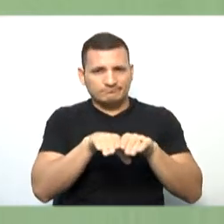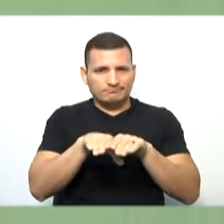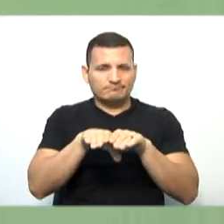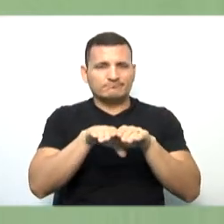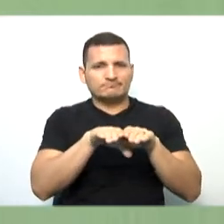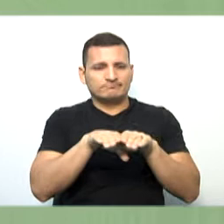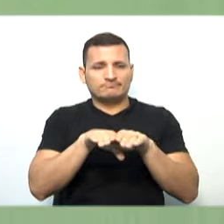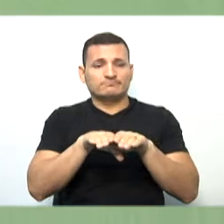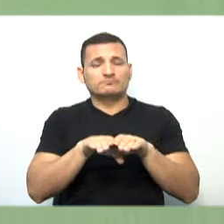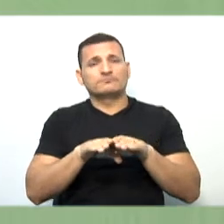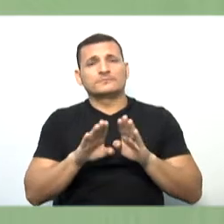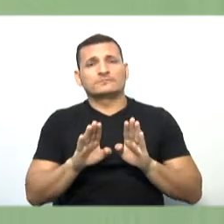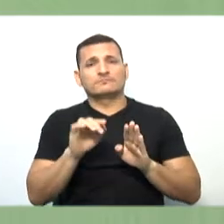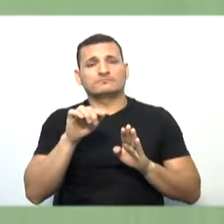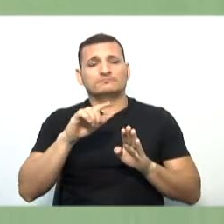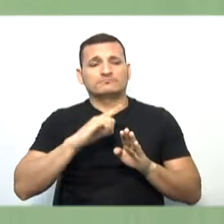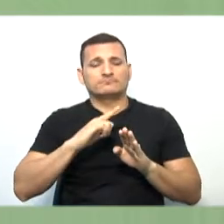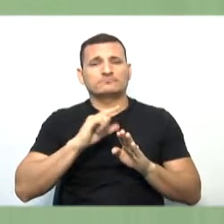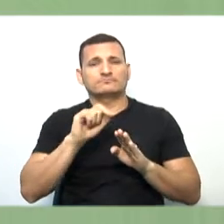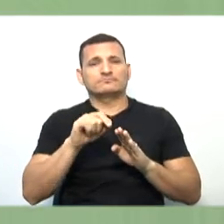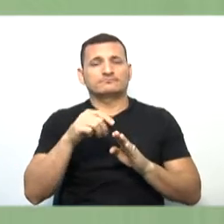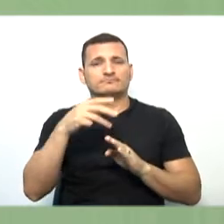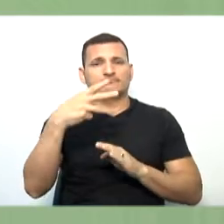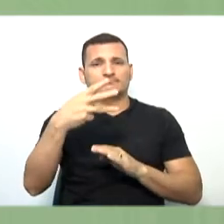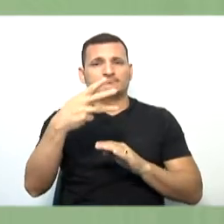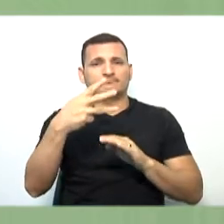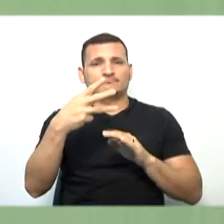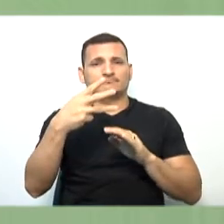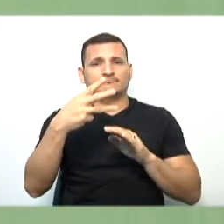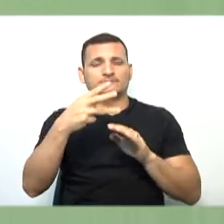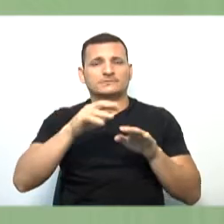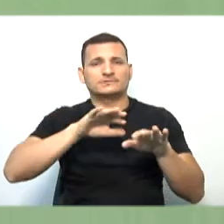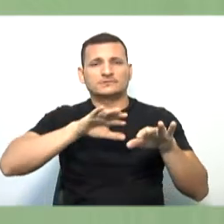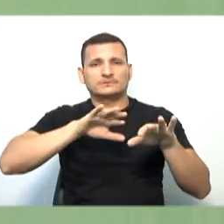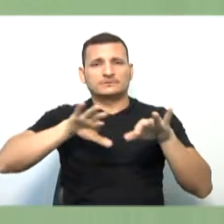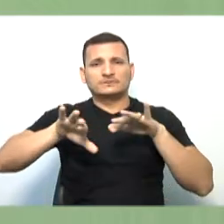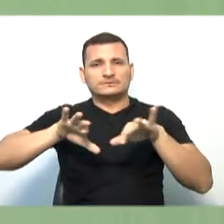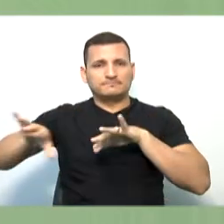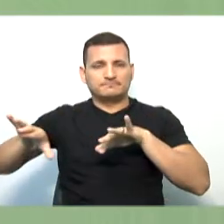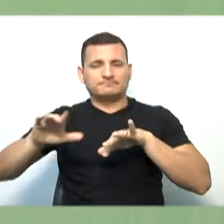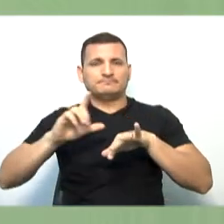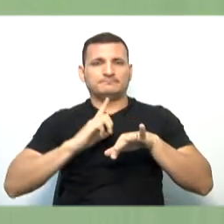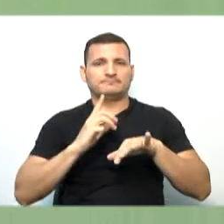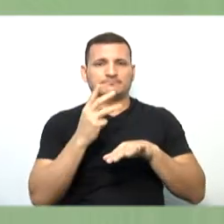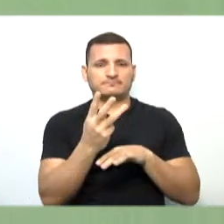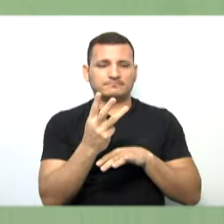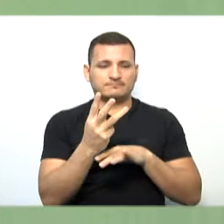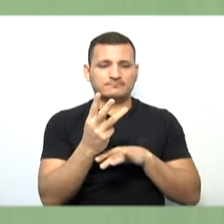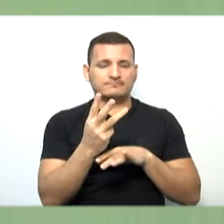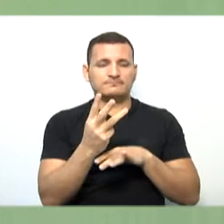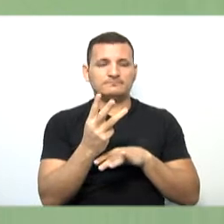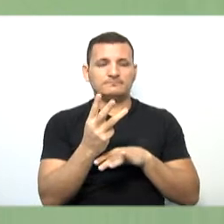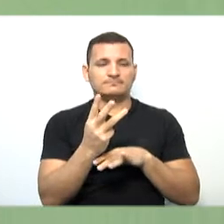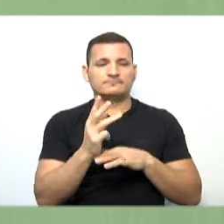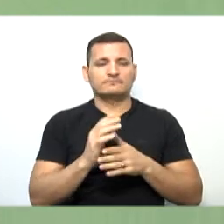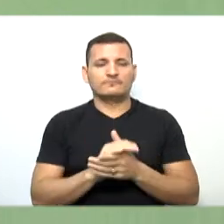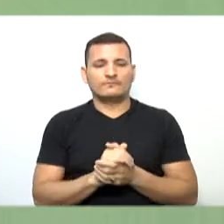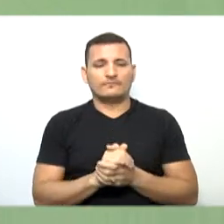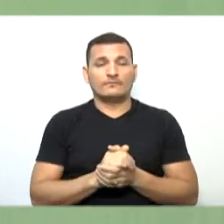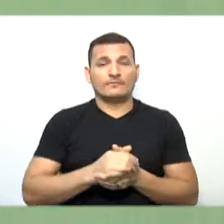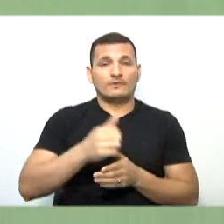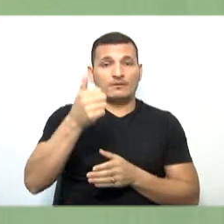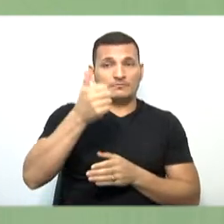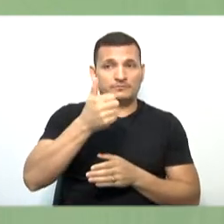para isso, ele é separado em 3 camadas. Esse padrão de web. A